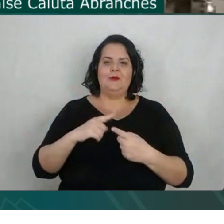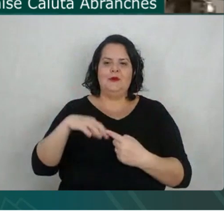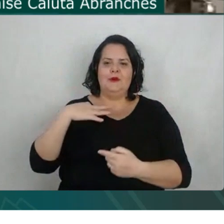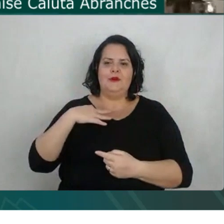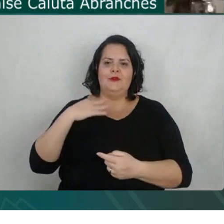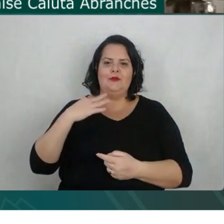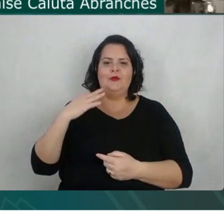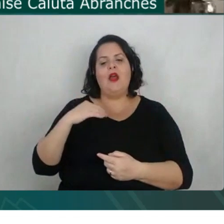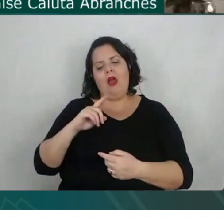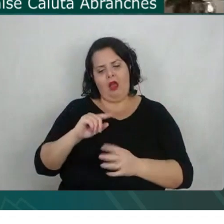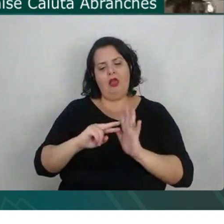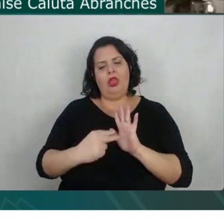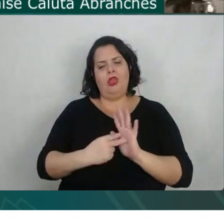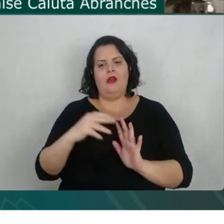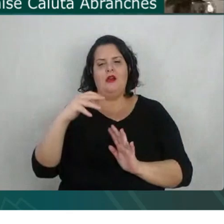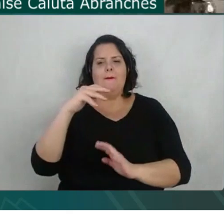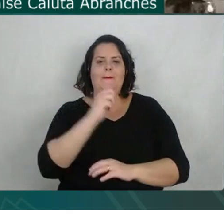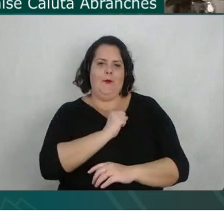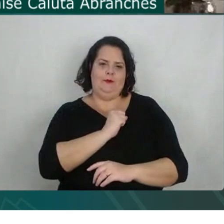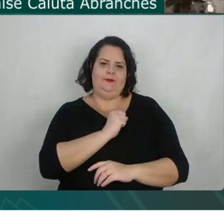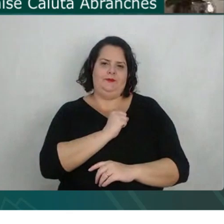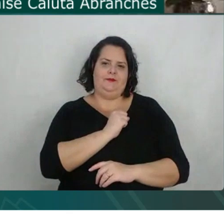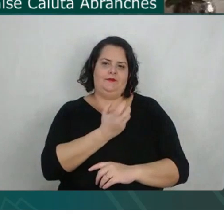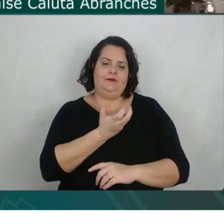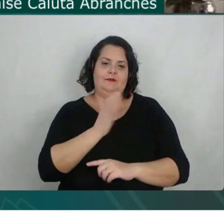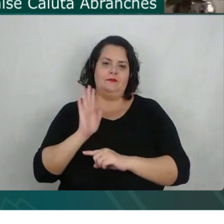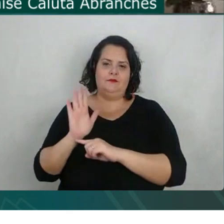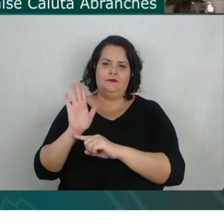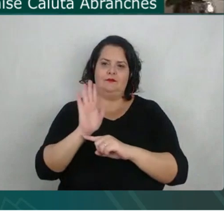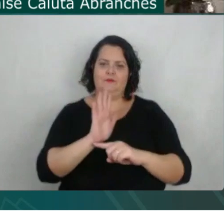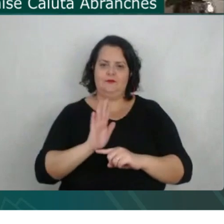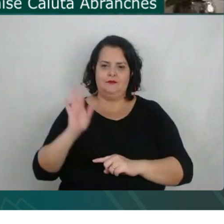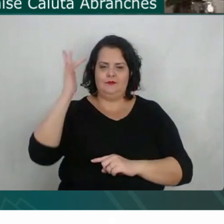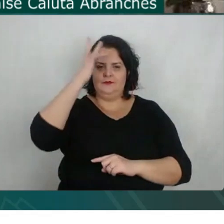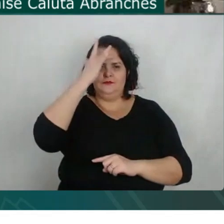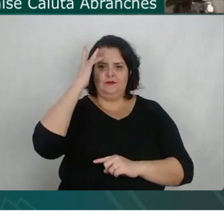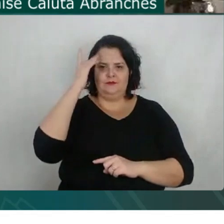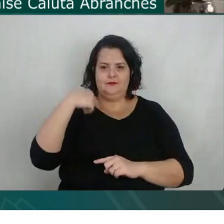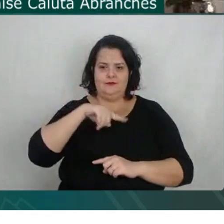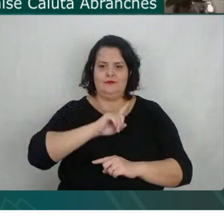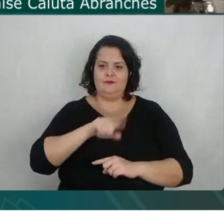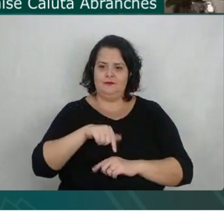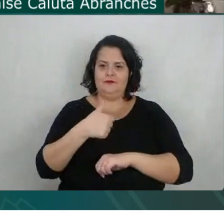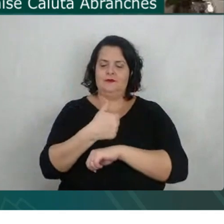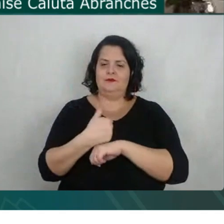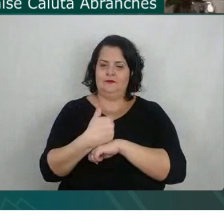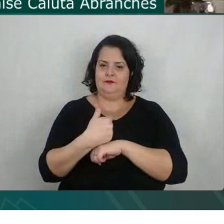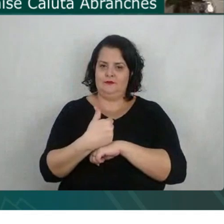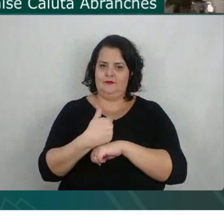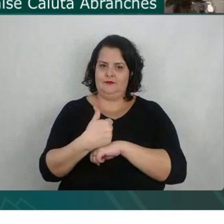amor, nós queremos ajudar as pessoas, nós somos os profissionais que podem, e que